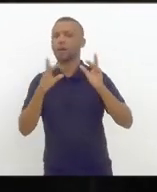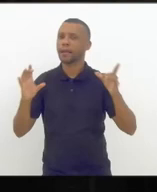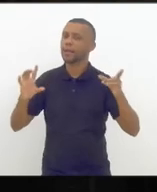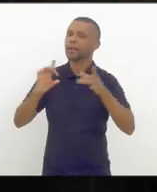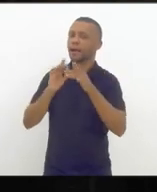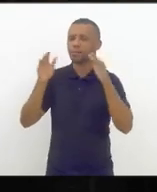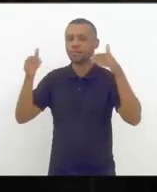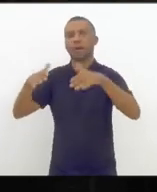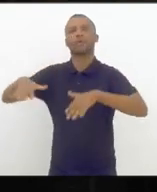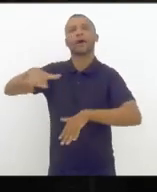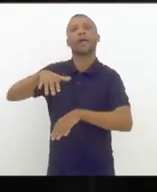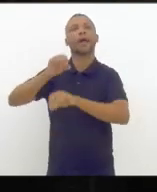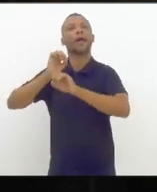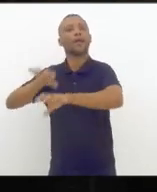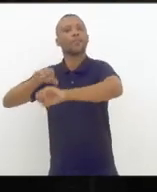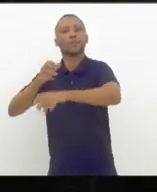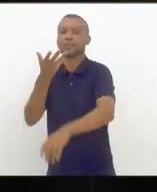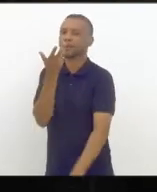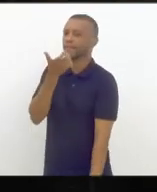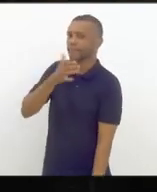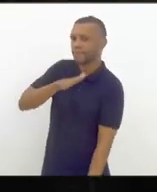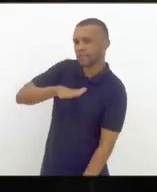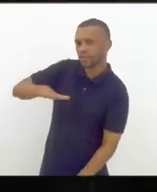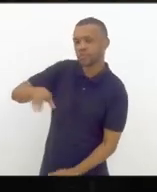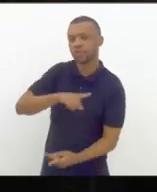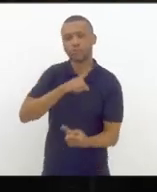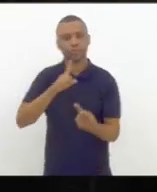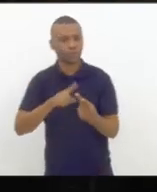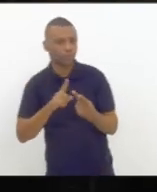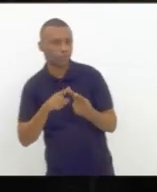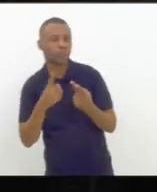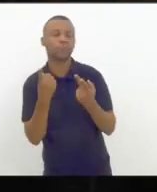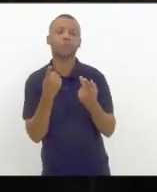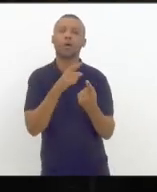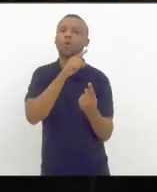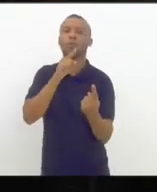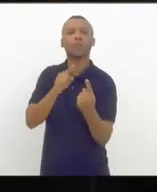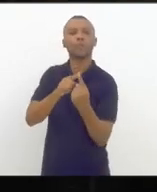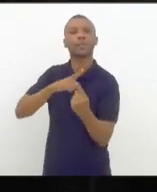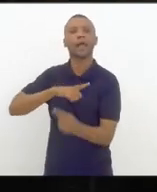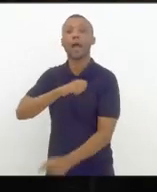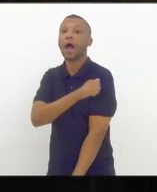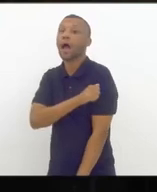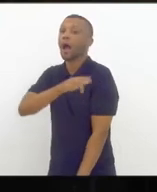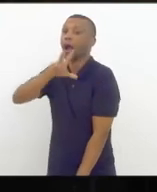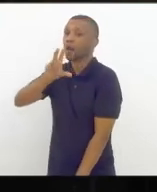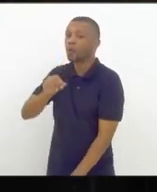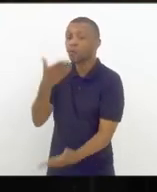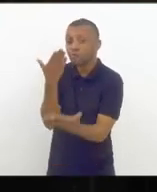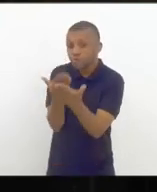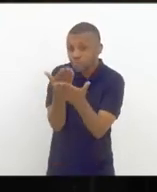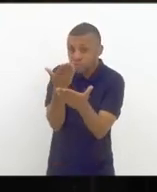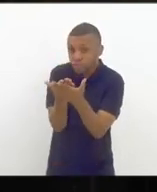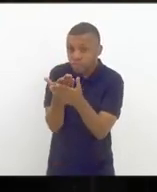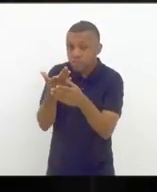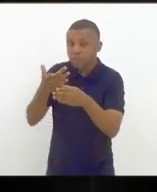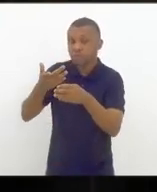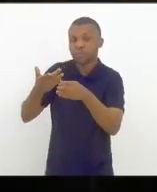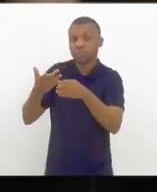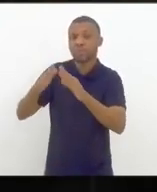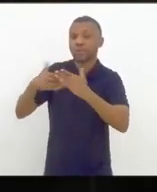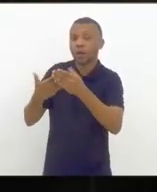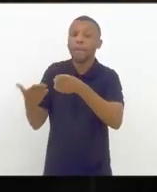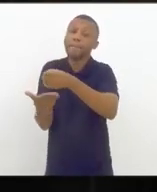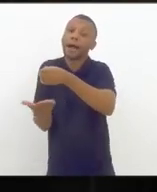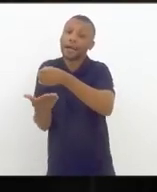a meta para que tenhamos crianças na educação infantil a meta para que tenhamos estudante da Educação Básica na educação integral a meta Espero que